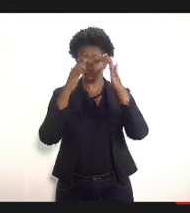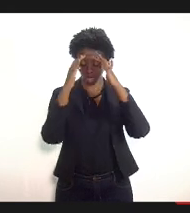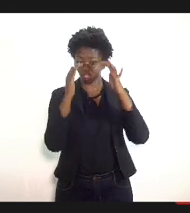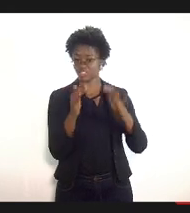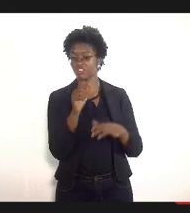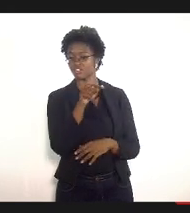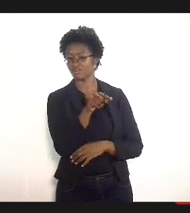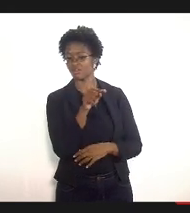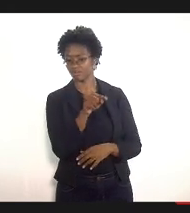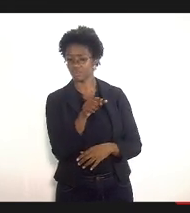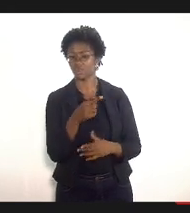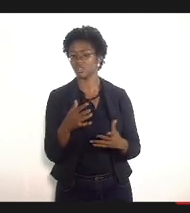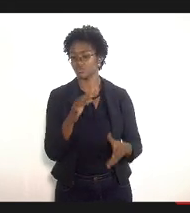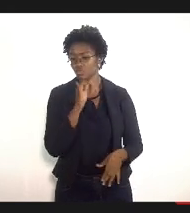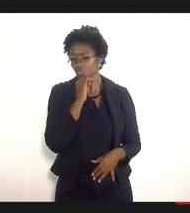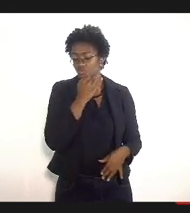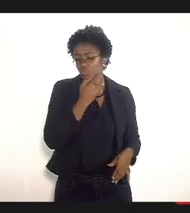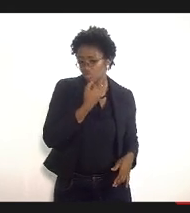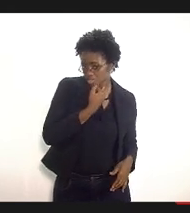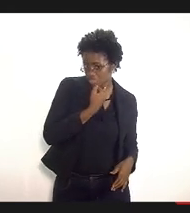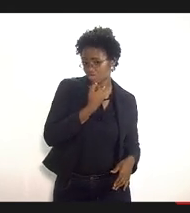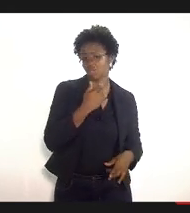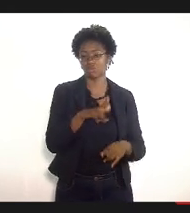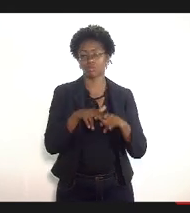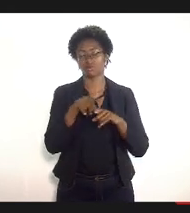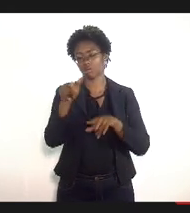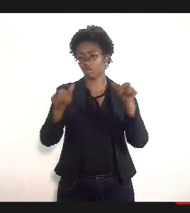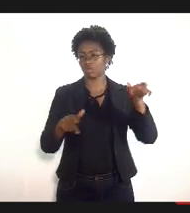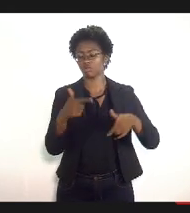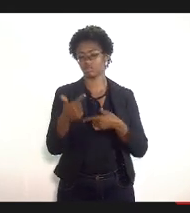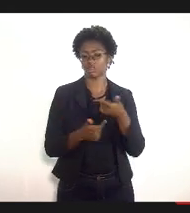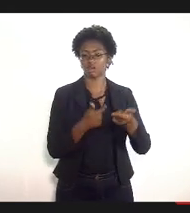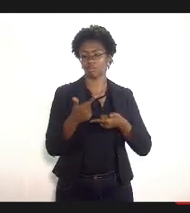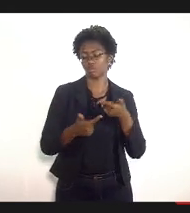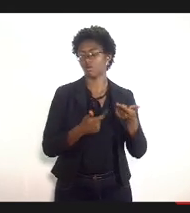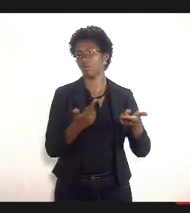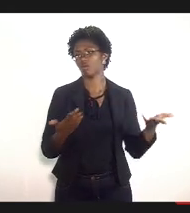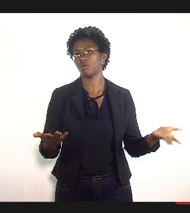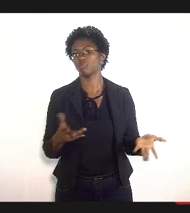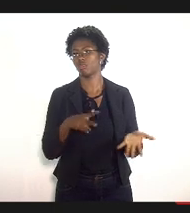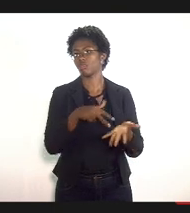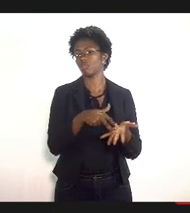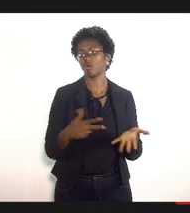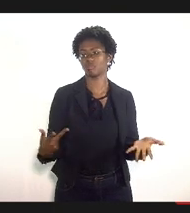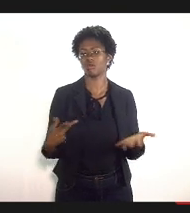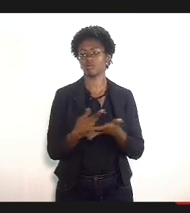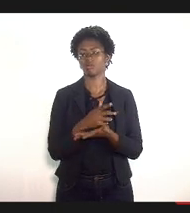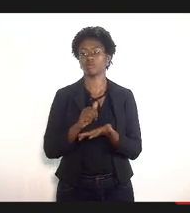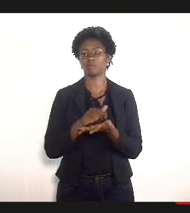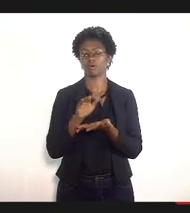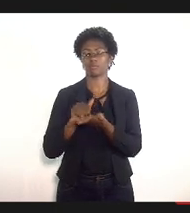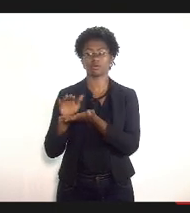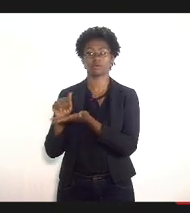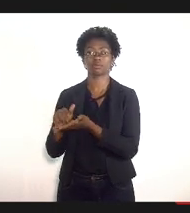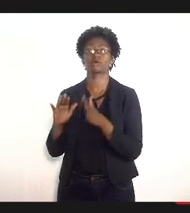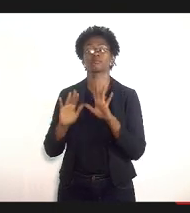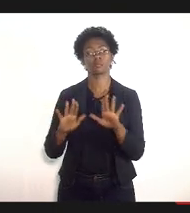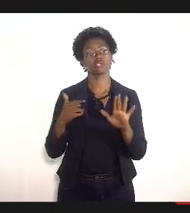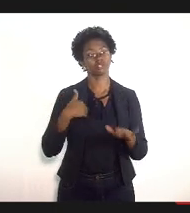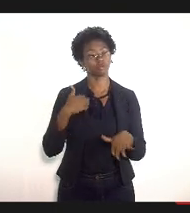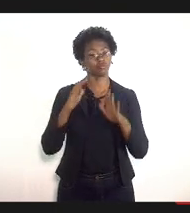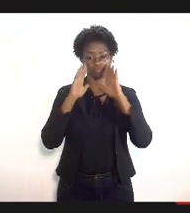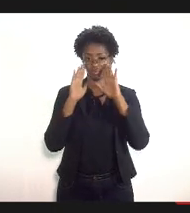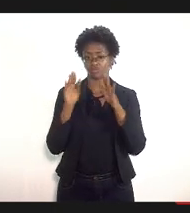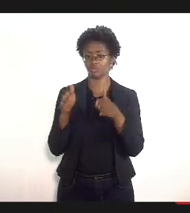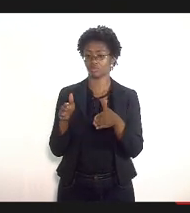e humilhante com que esses trabalhadores estão sendo tratados desde que ocorreram essas demissões. Mas eu queria focar